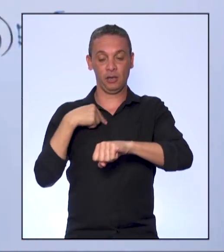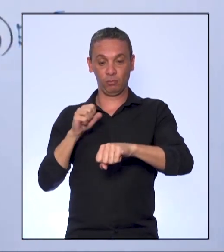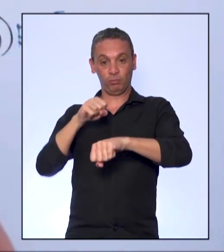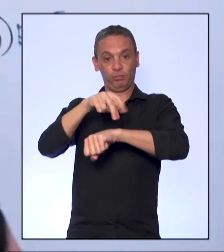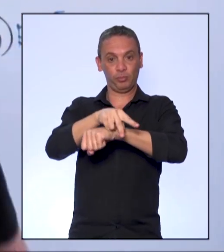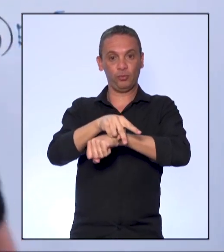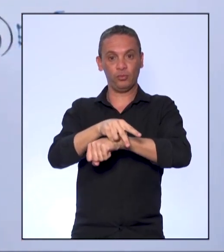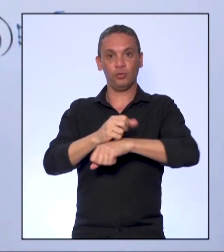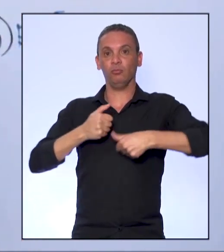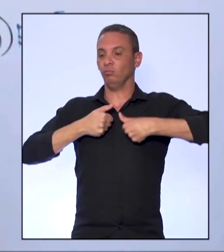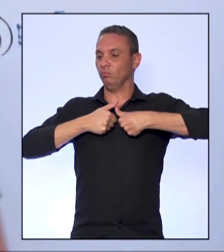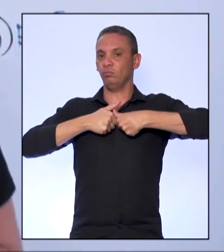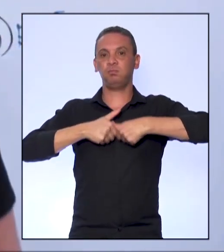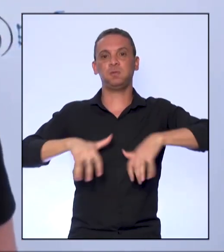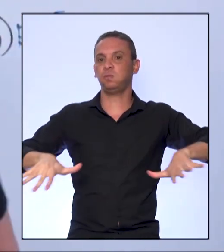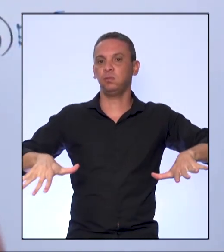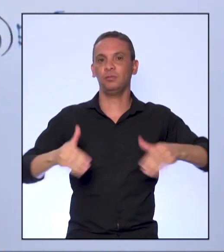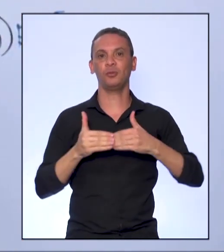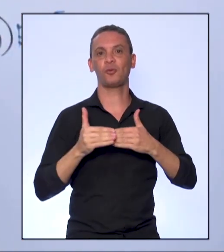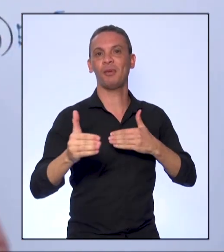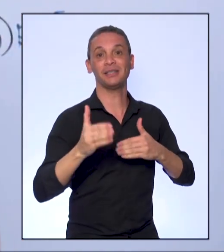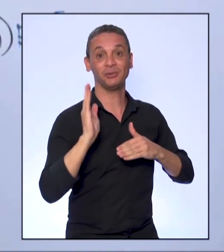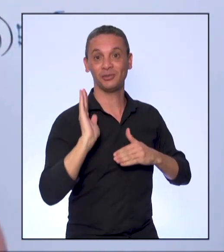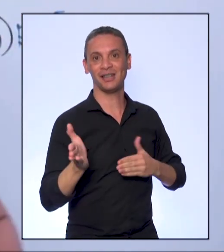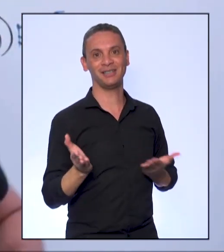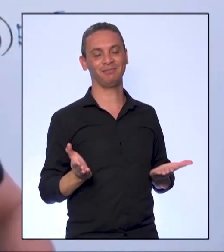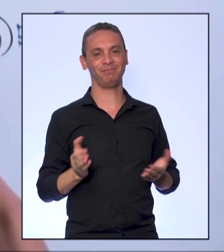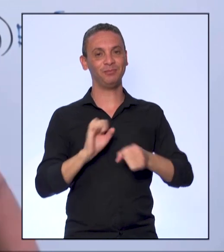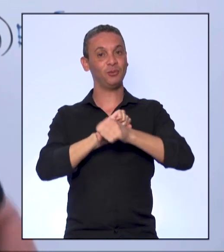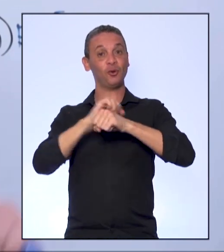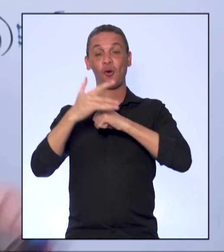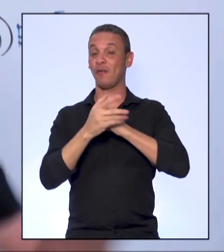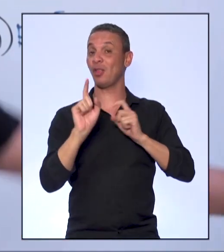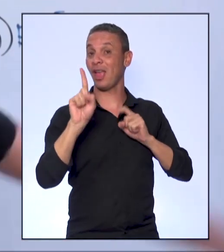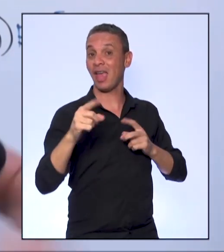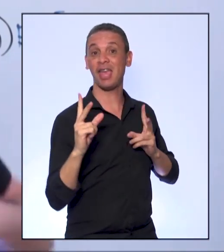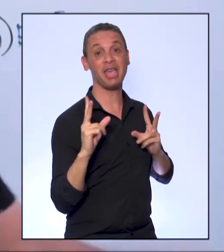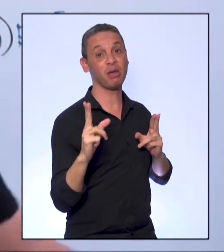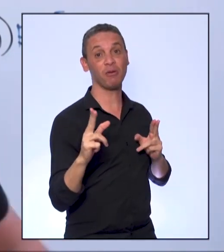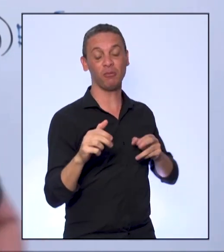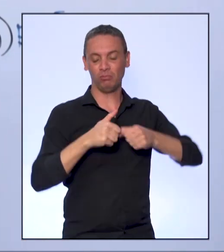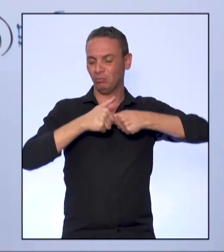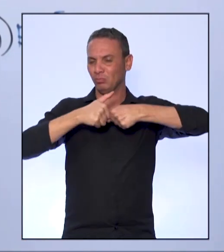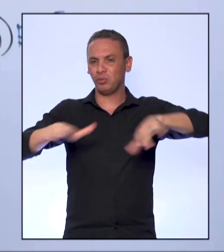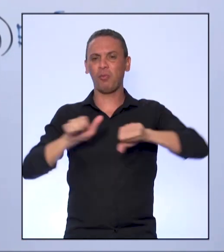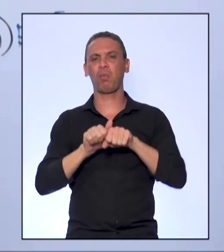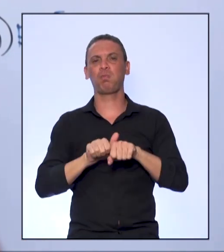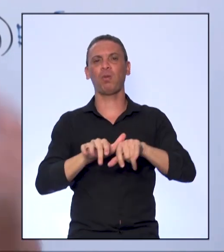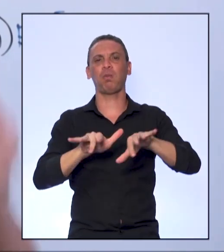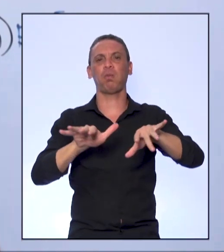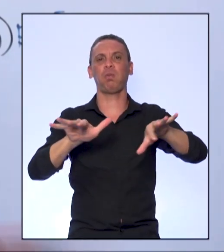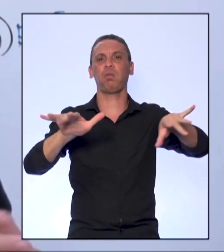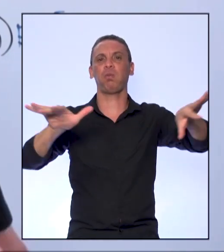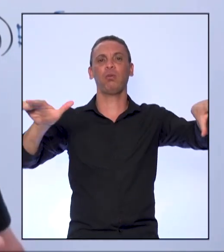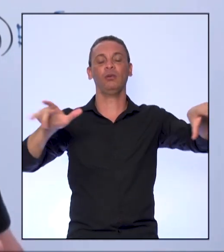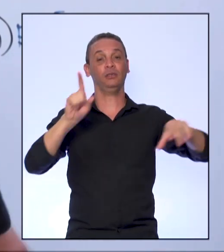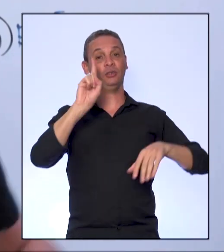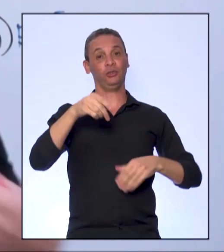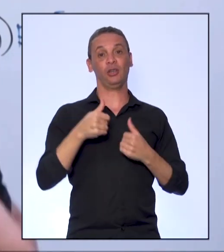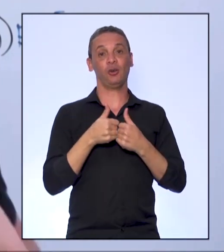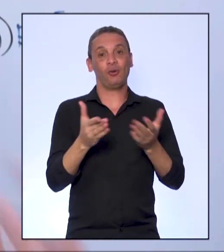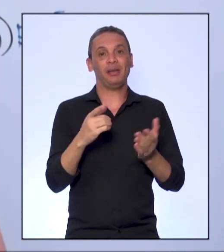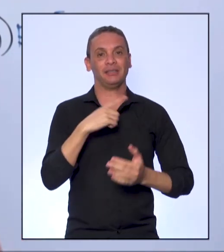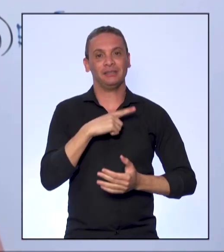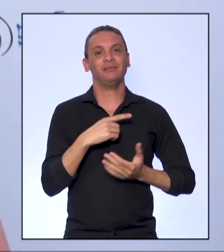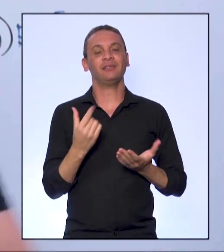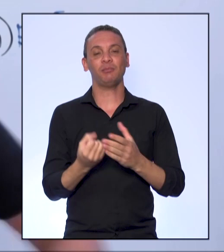célula, eu já sou mensageiro. No caso, o coronavírus já é assim. Ele já sai mandando informação e produzindo proteínas diretamente.